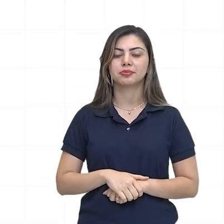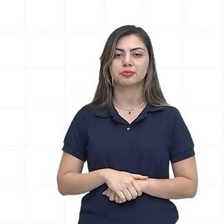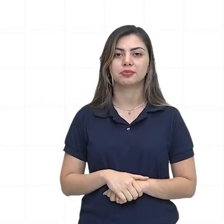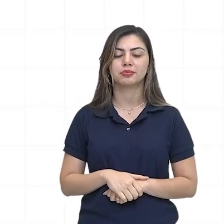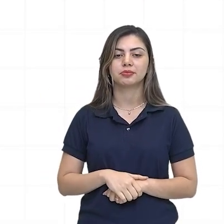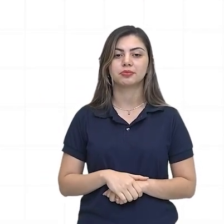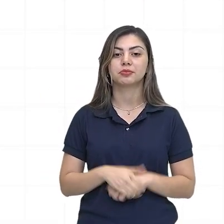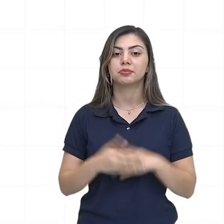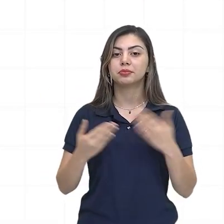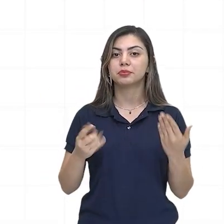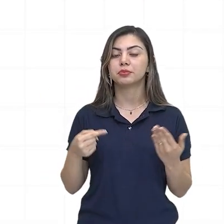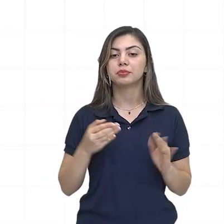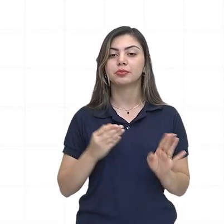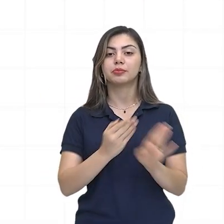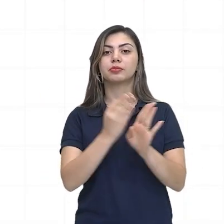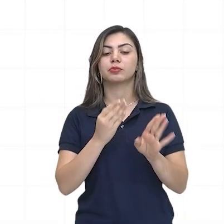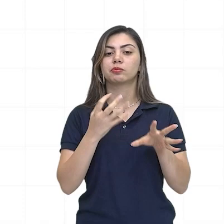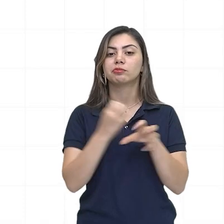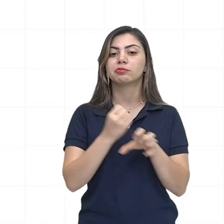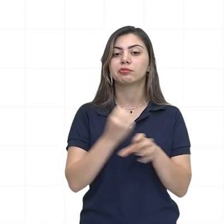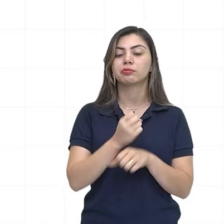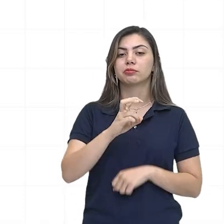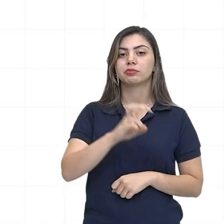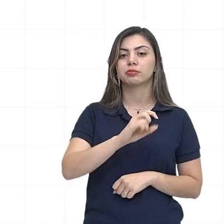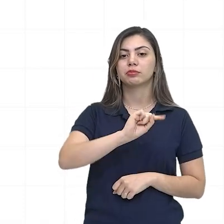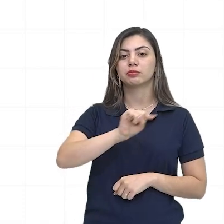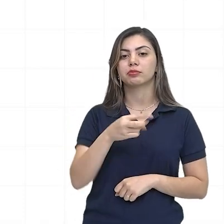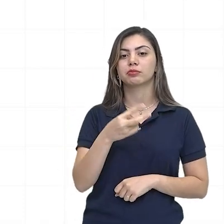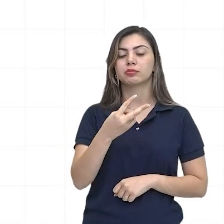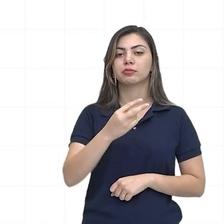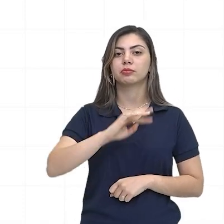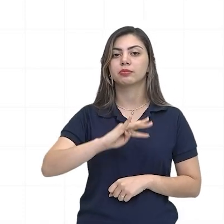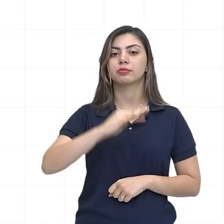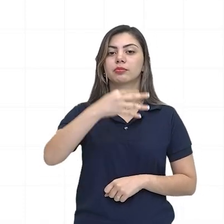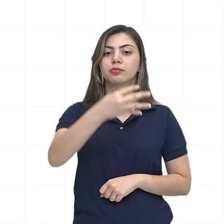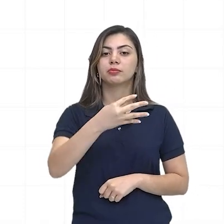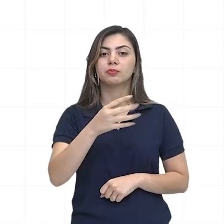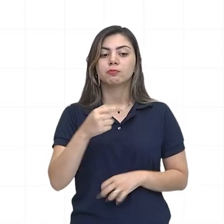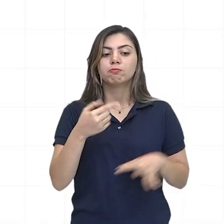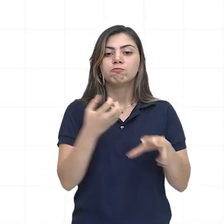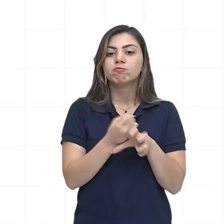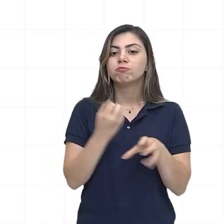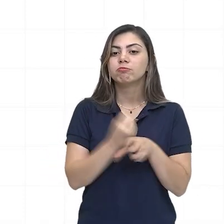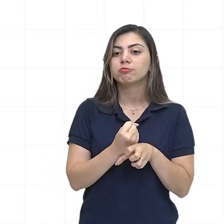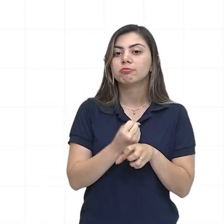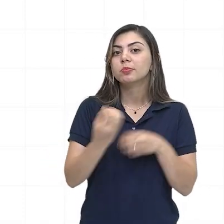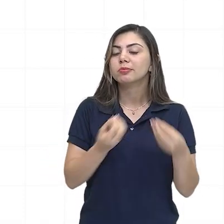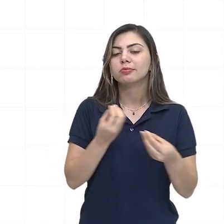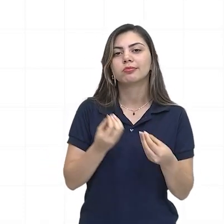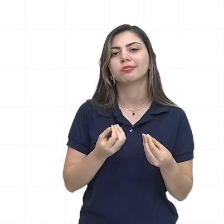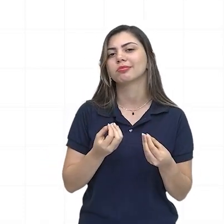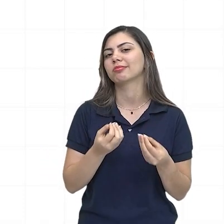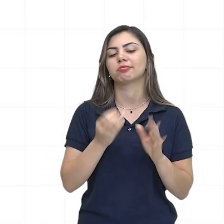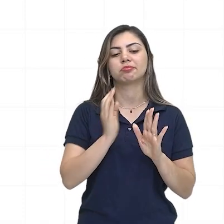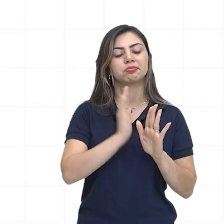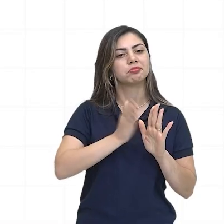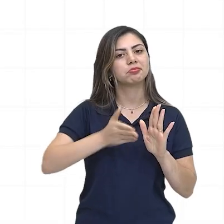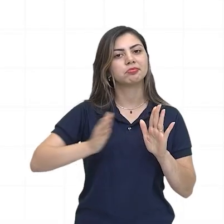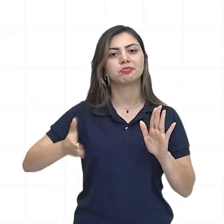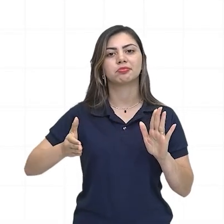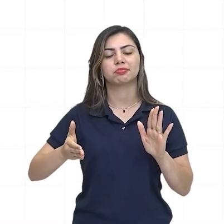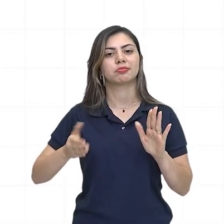Agora, para obter o valor de 5,2 elevado a 4, Você vai fazer a mesma coisa, você